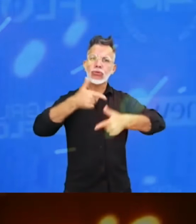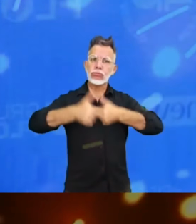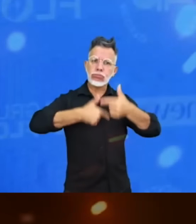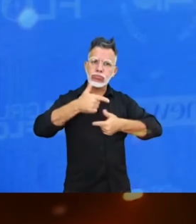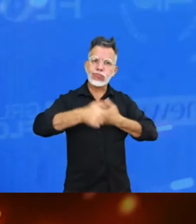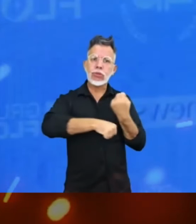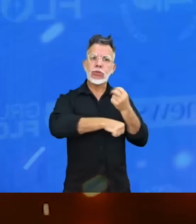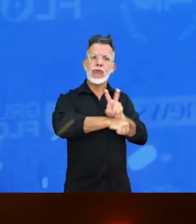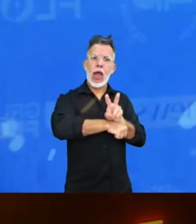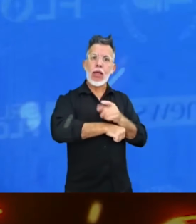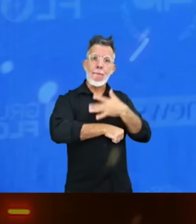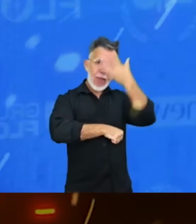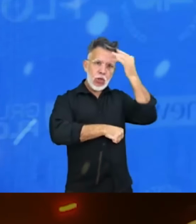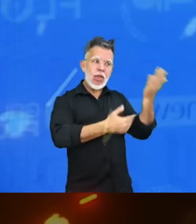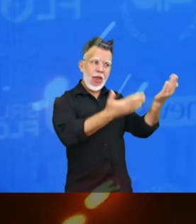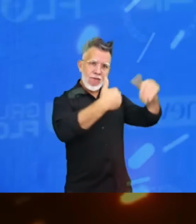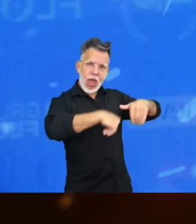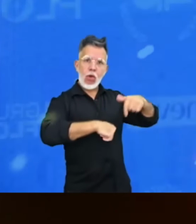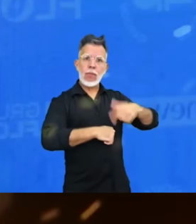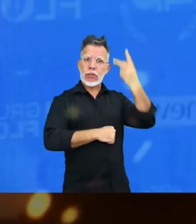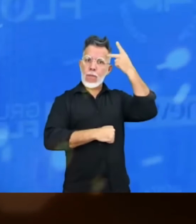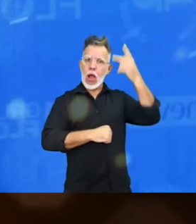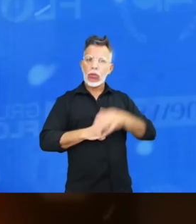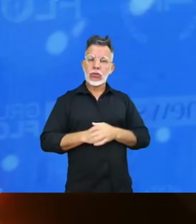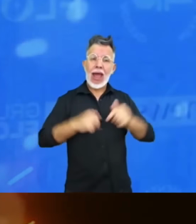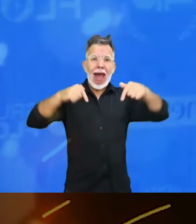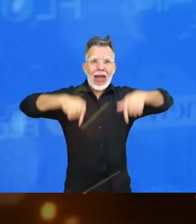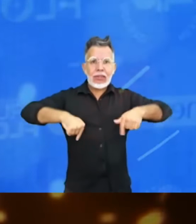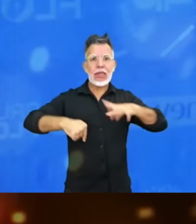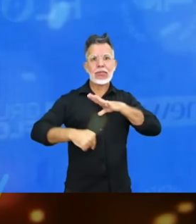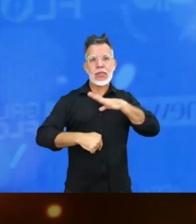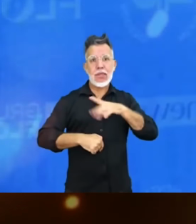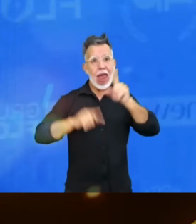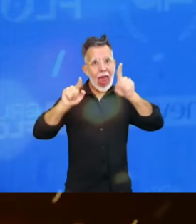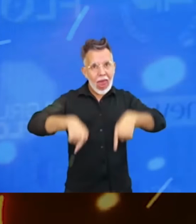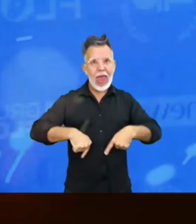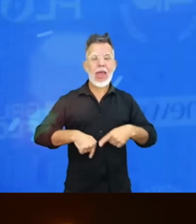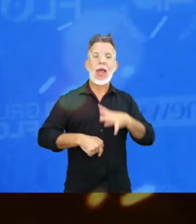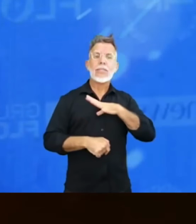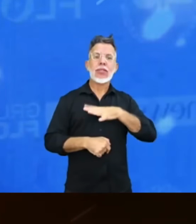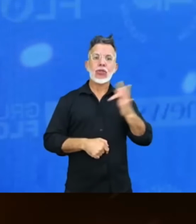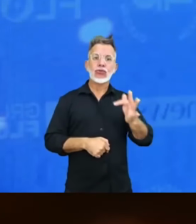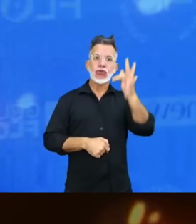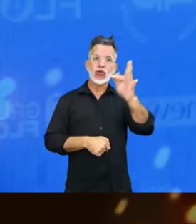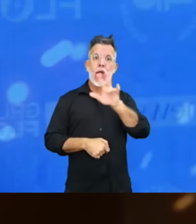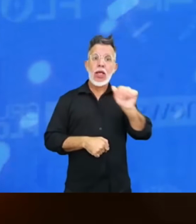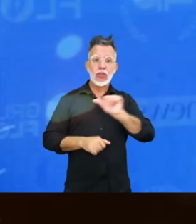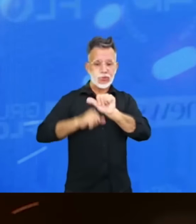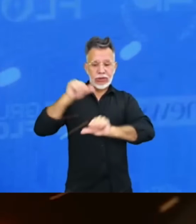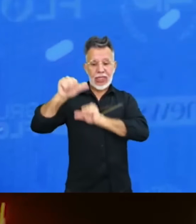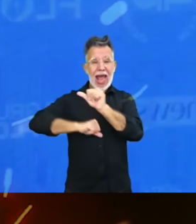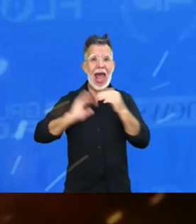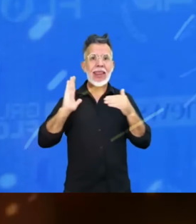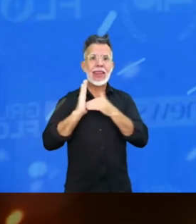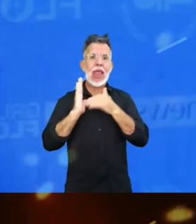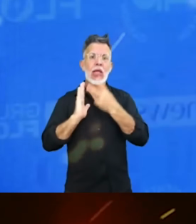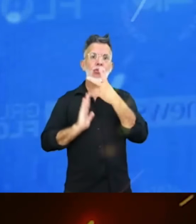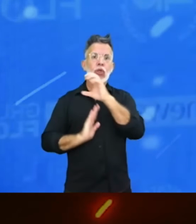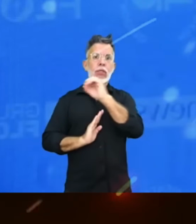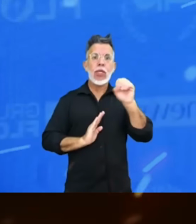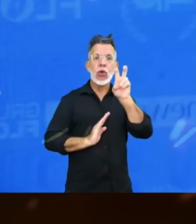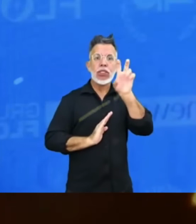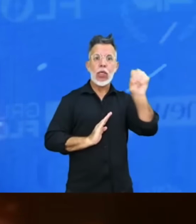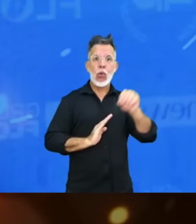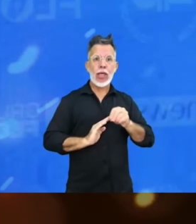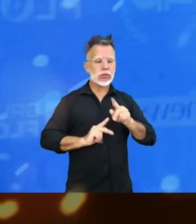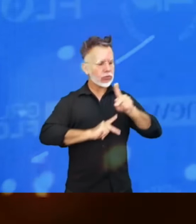pessoas venham para São Paulo aqui Essa cidade é a cidade do futuro nós vamos nos tornar até 2050 uma nação a nação